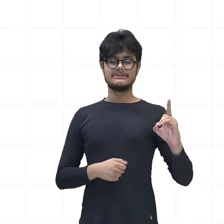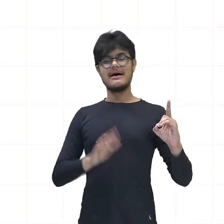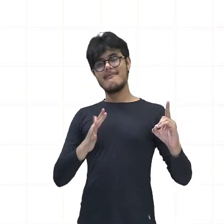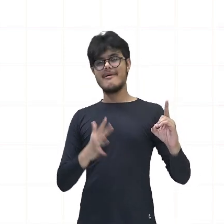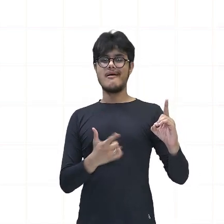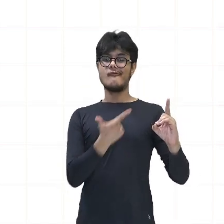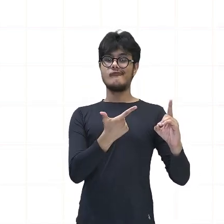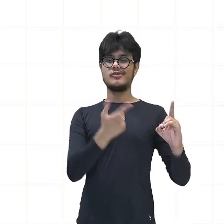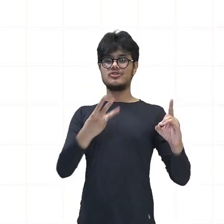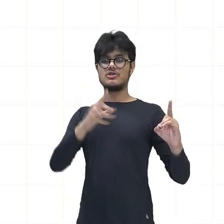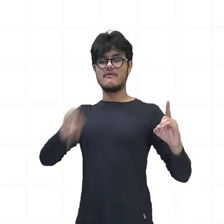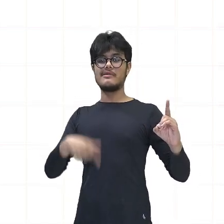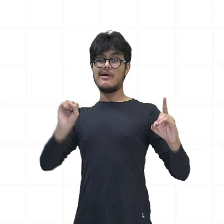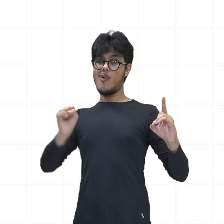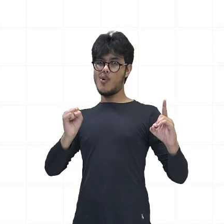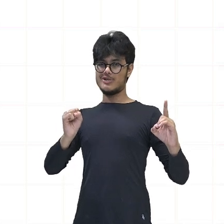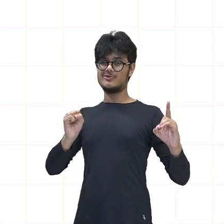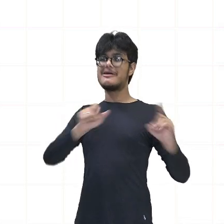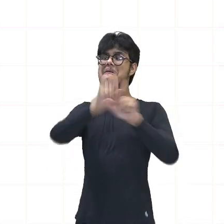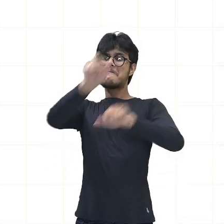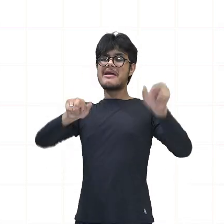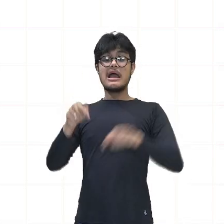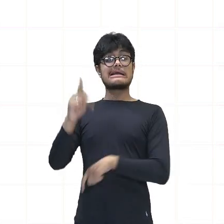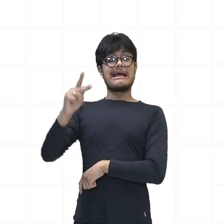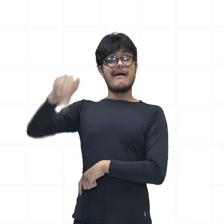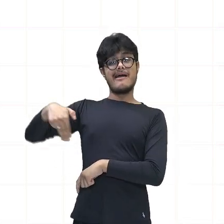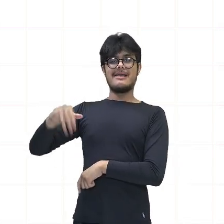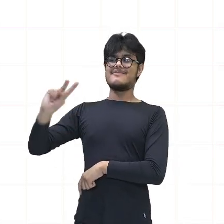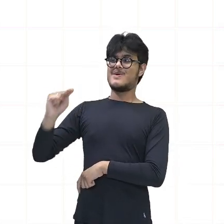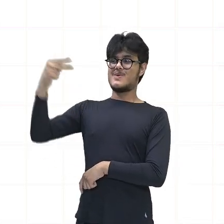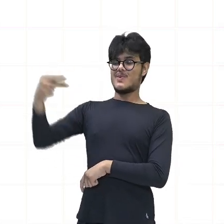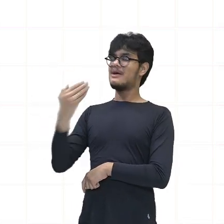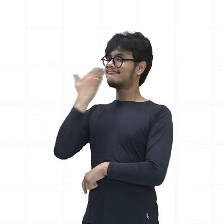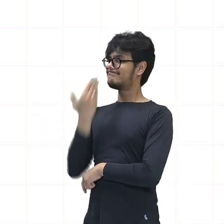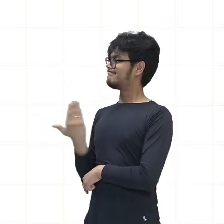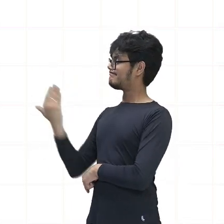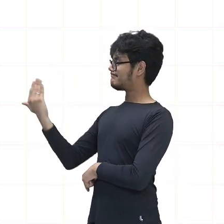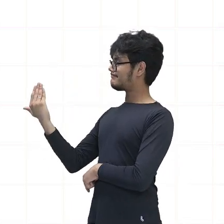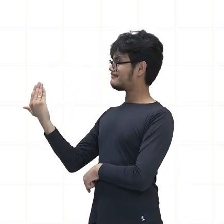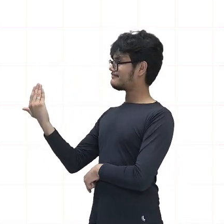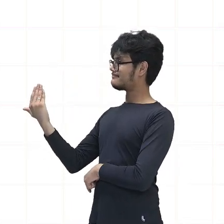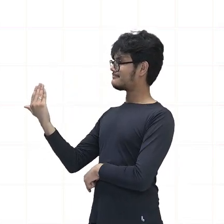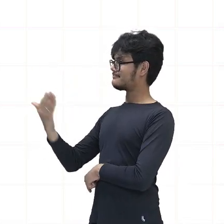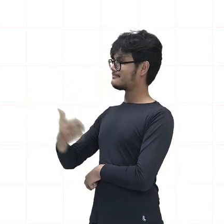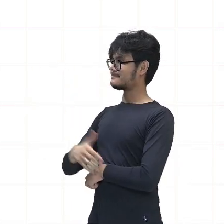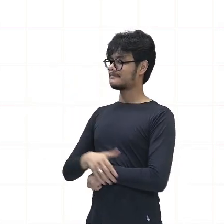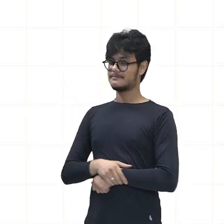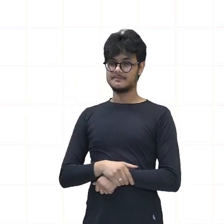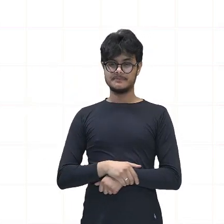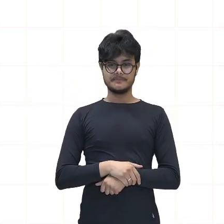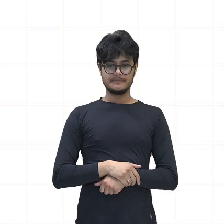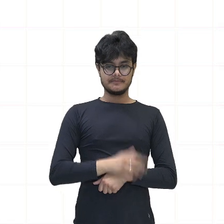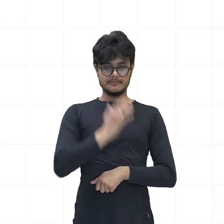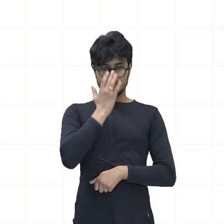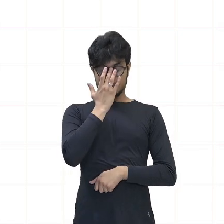203.080.753 habitantes dividindo pela área do Brasil, que é